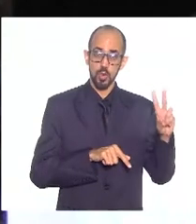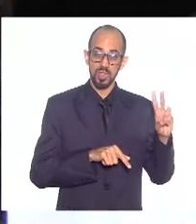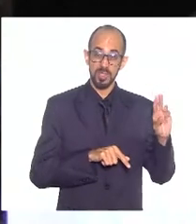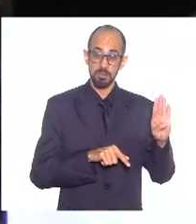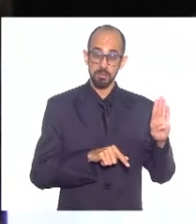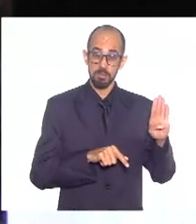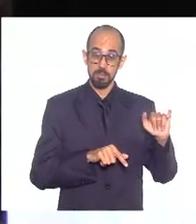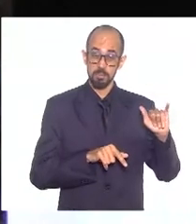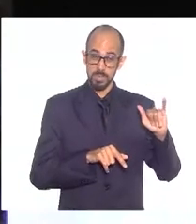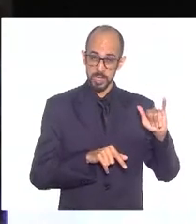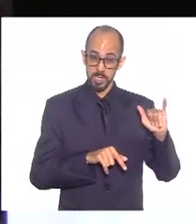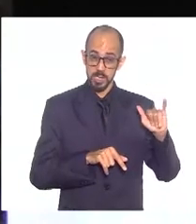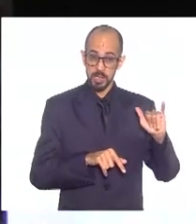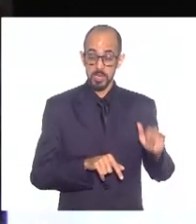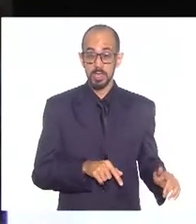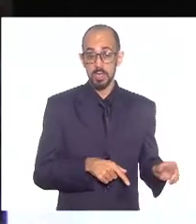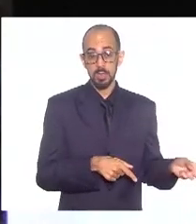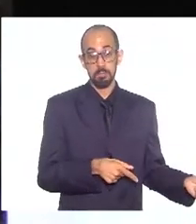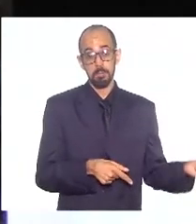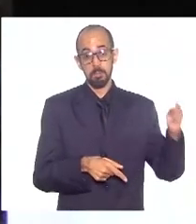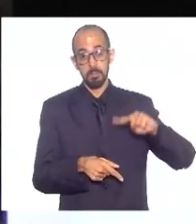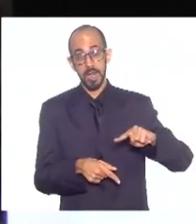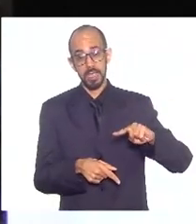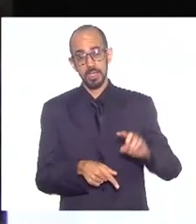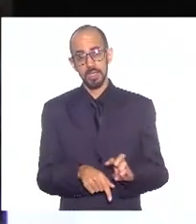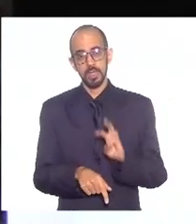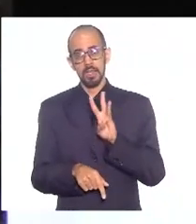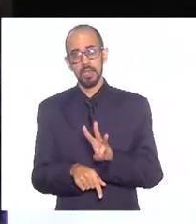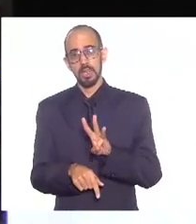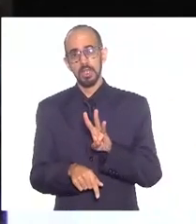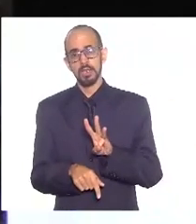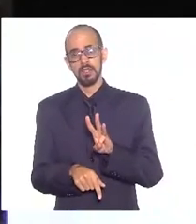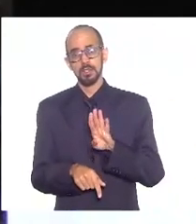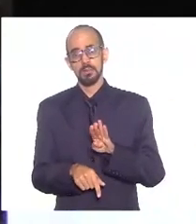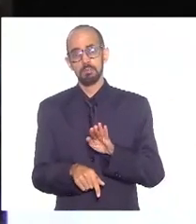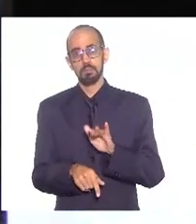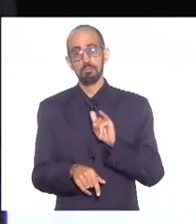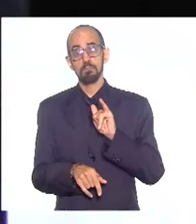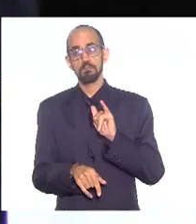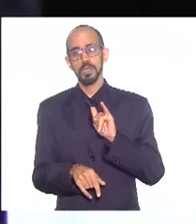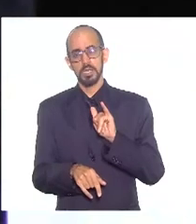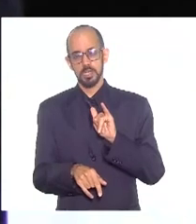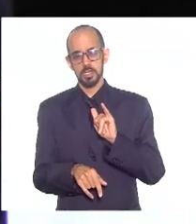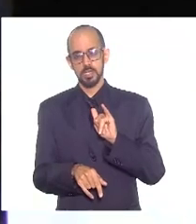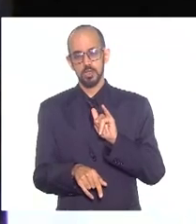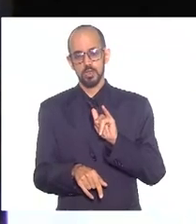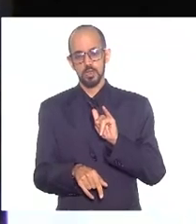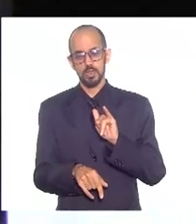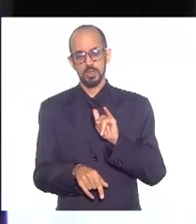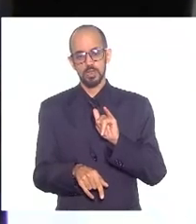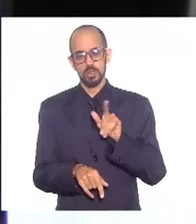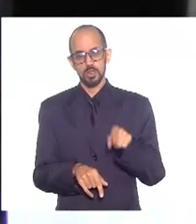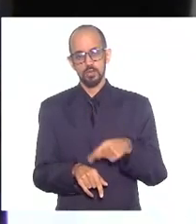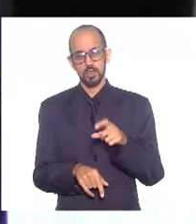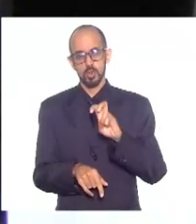milhões para 3 bilhões, quase 3 bilhões e 500 milhões de